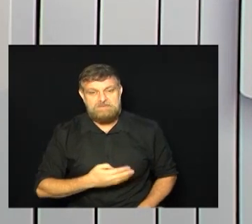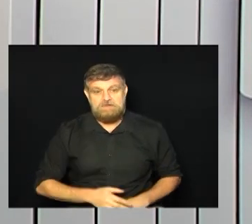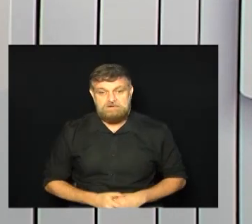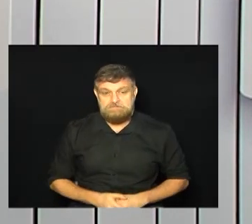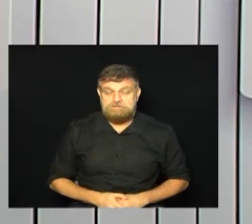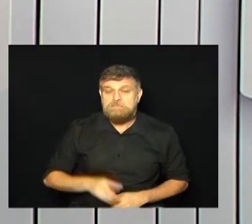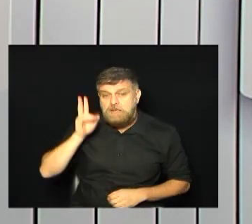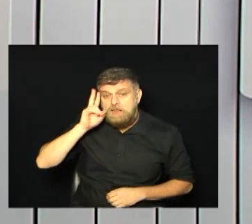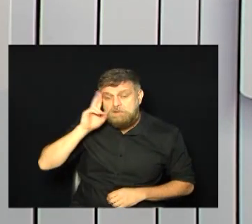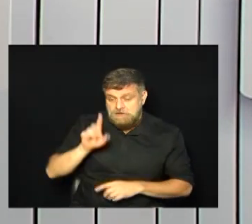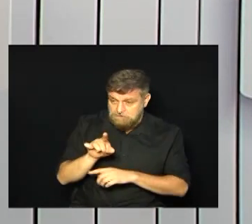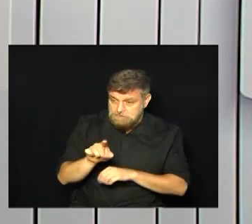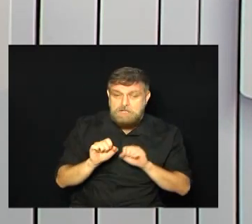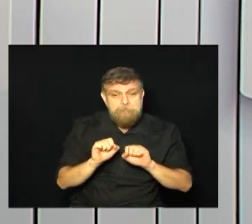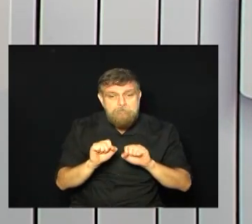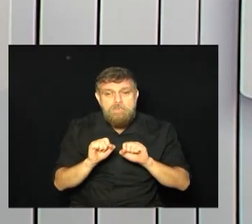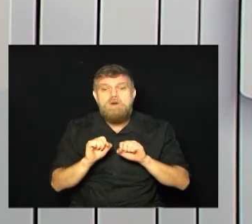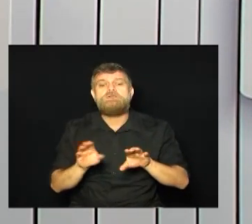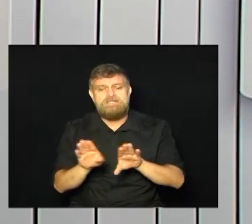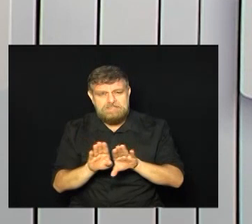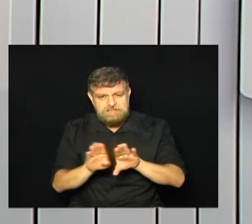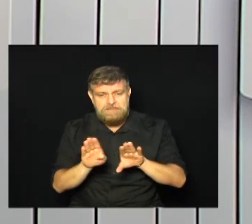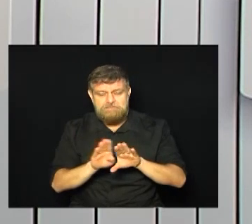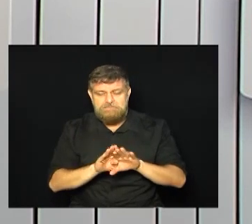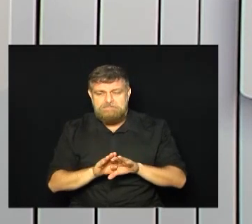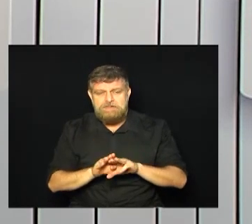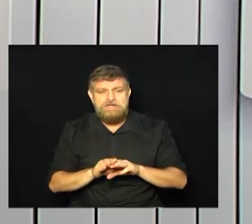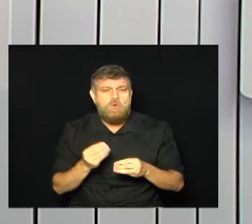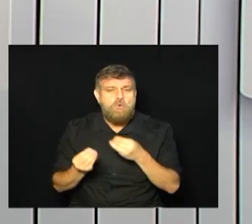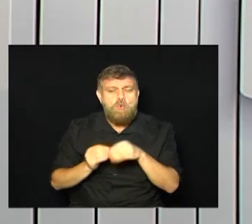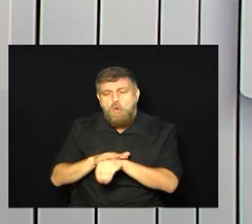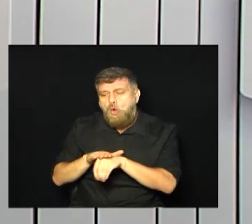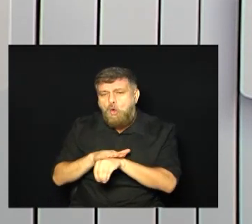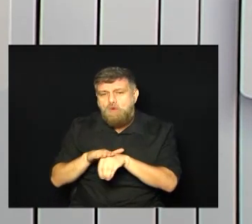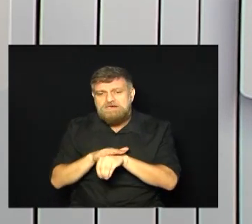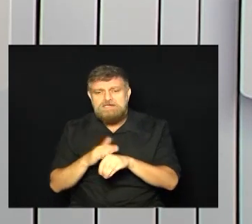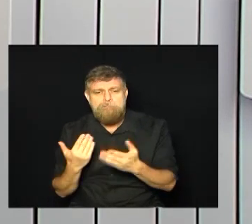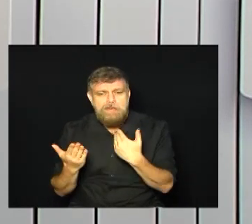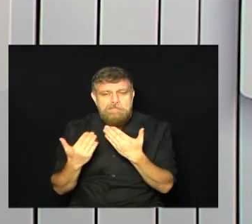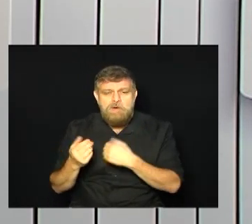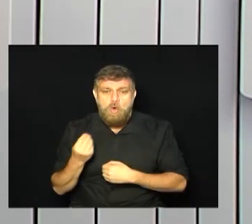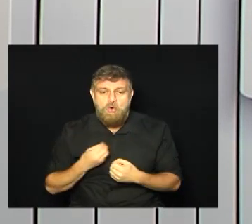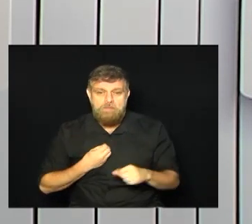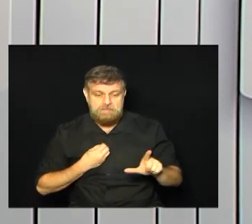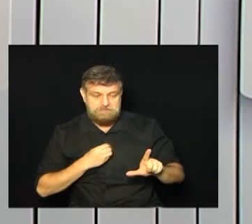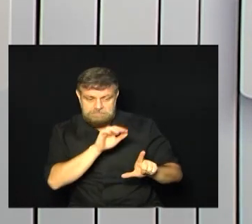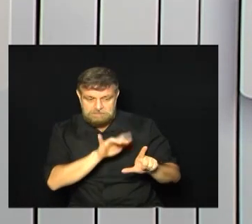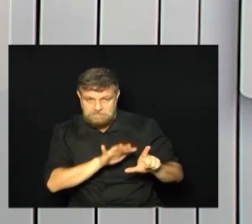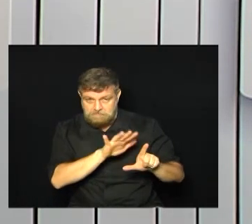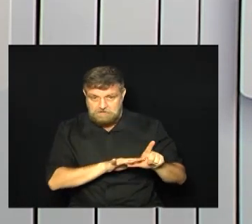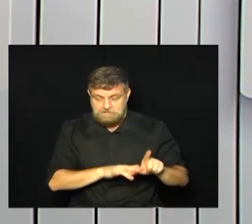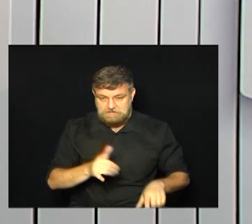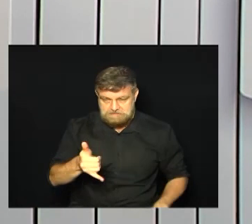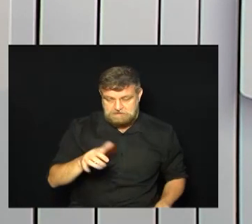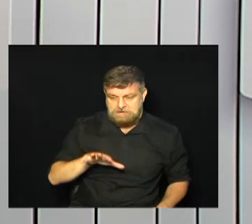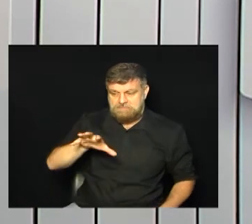97829-3776. Lembrando sempre que você tem a opção de enviar uma mensagem através do nosso QR Code. Tá com o seu celular aí perto? Então